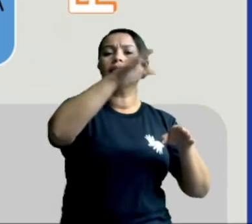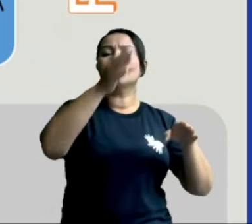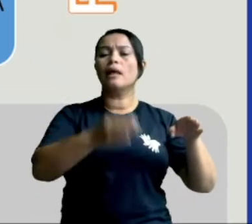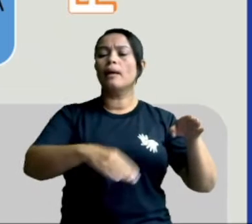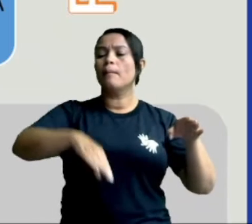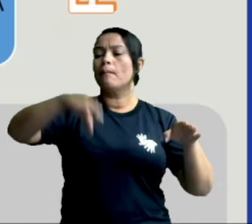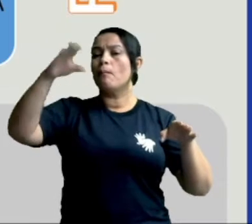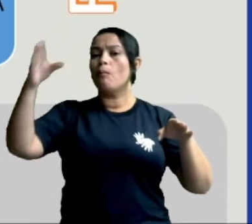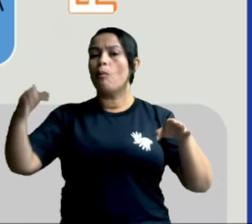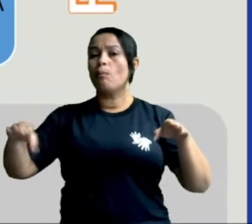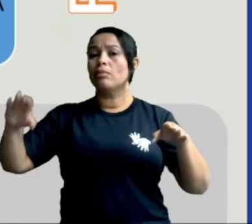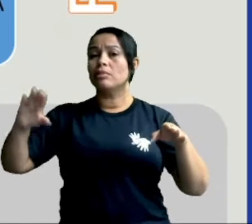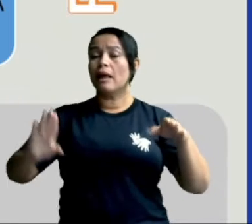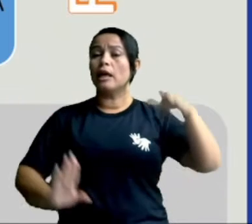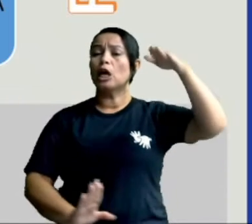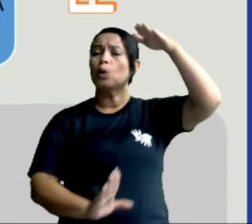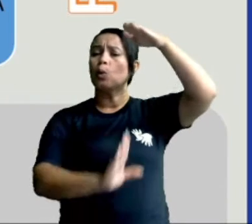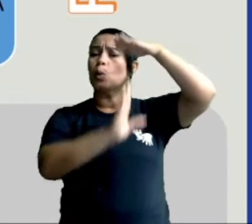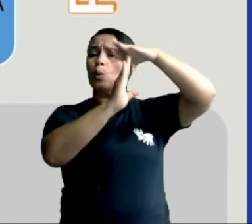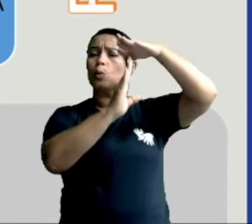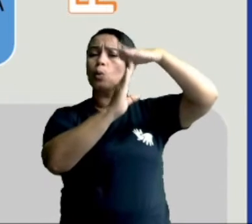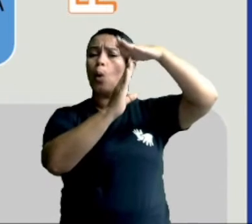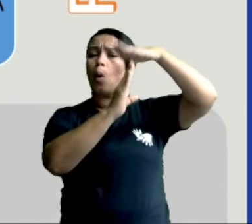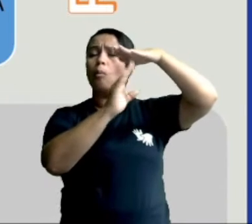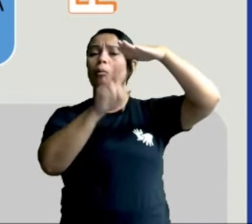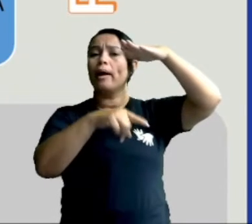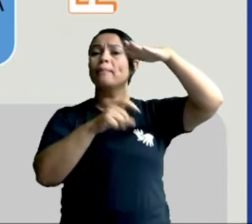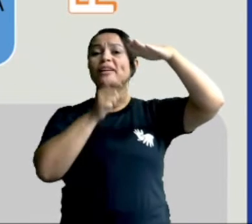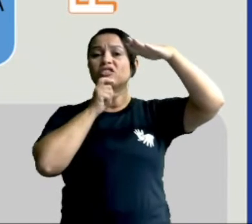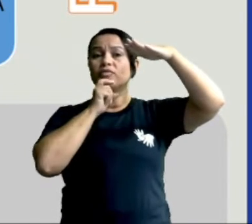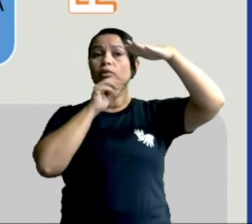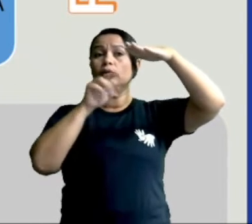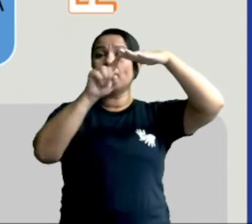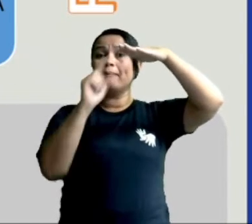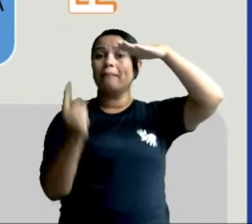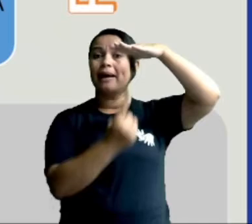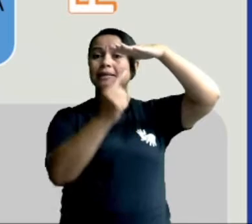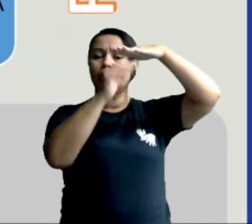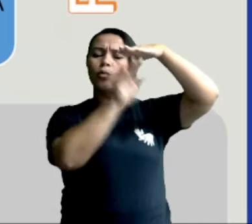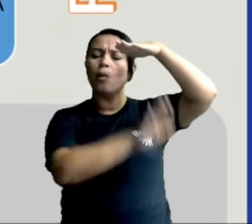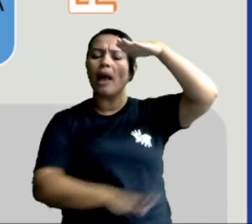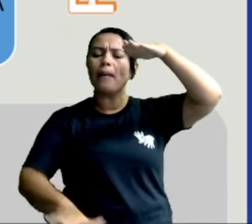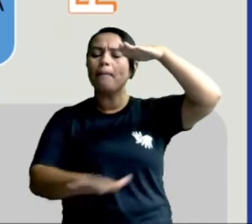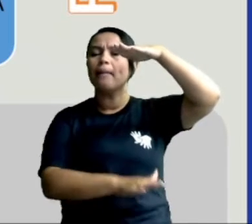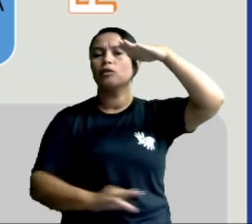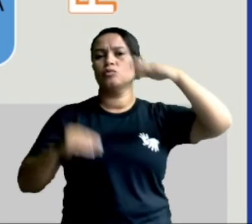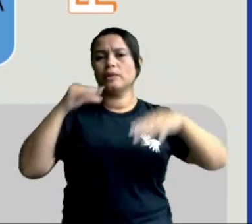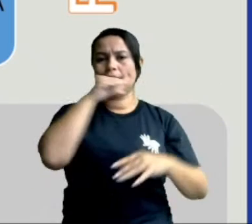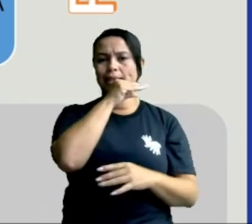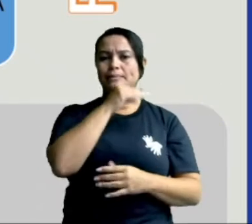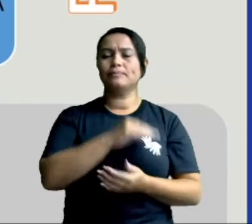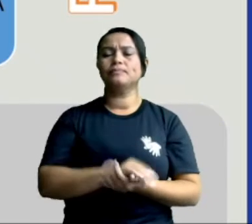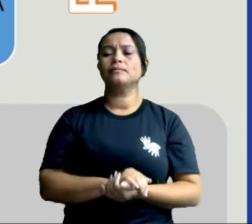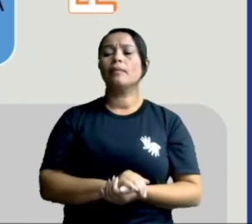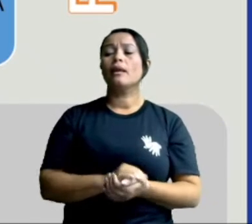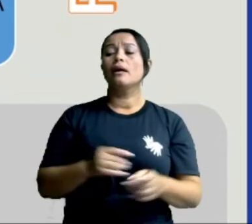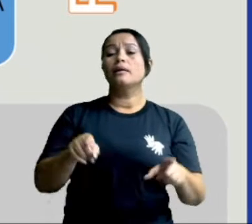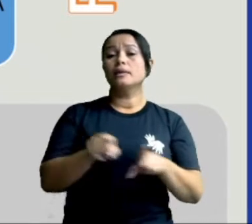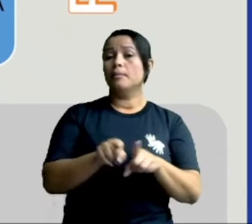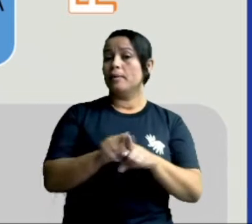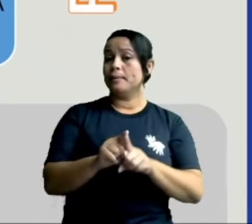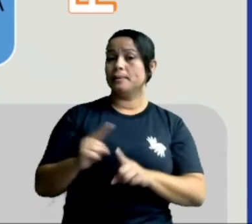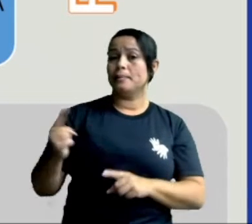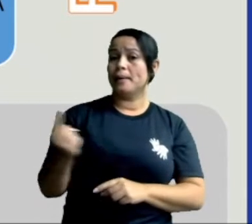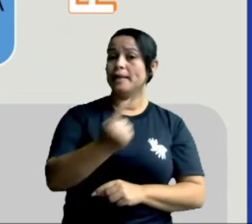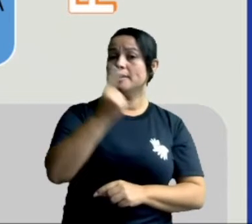topo da montanha vai ser mais frio né porque tá mais alto do que o relevo em baixo o quanto